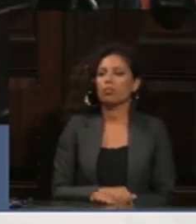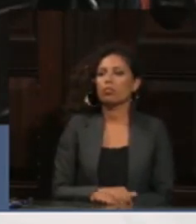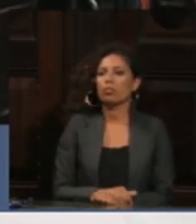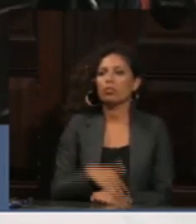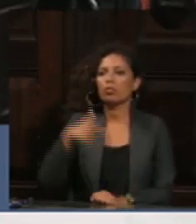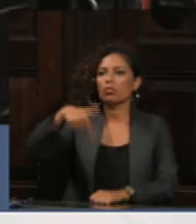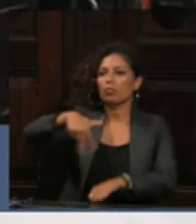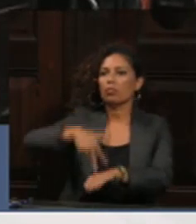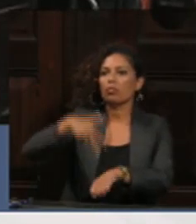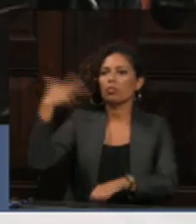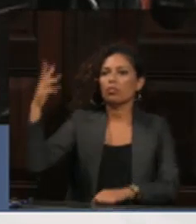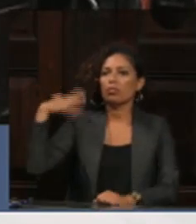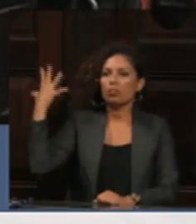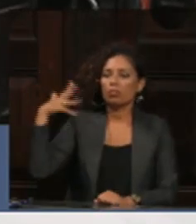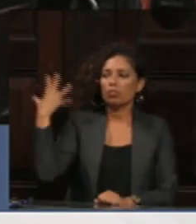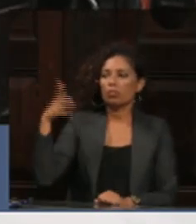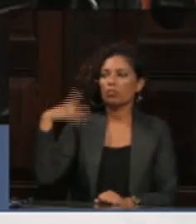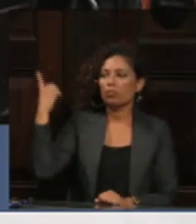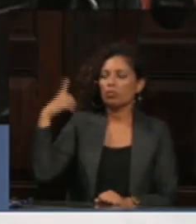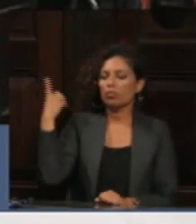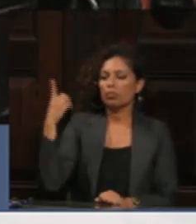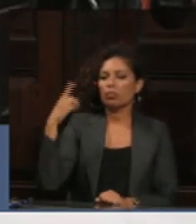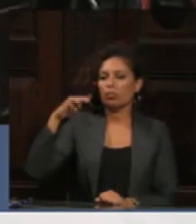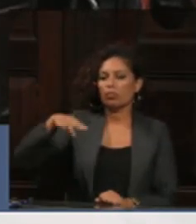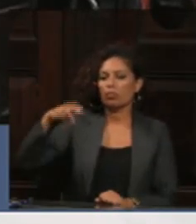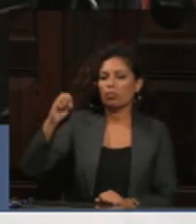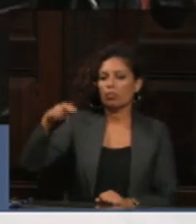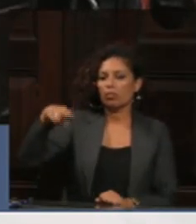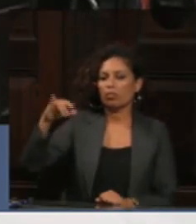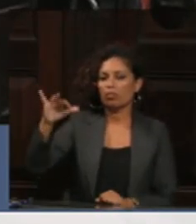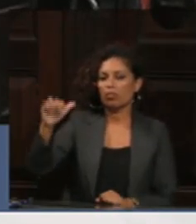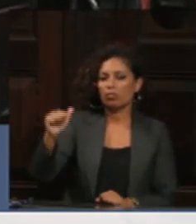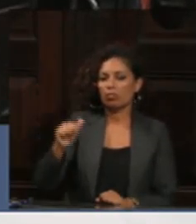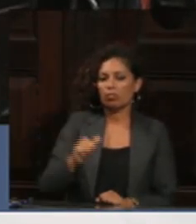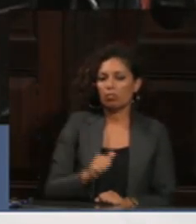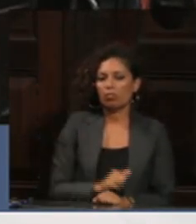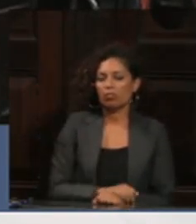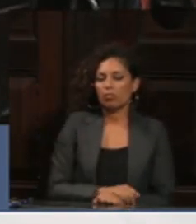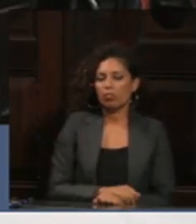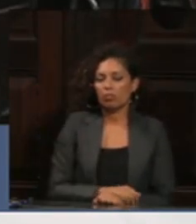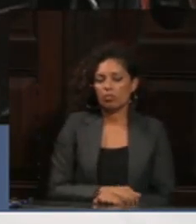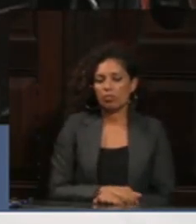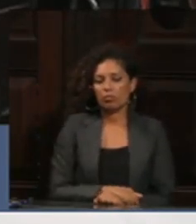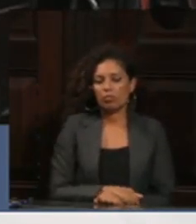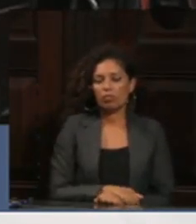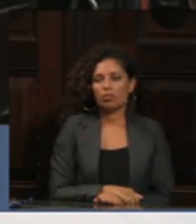a próxima oradora inscrita, deputada Mônica Francisco.